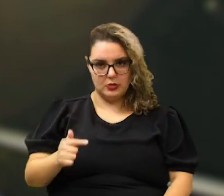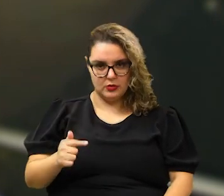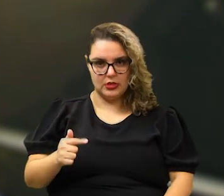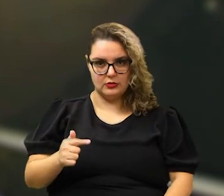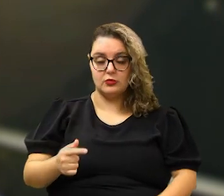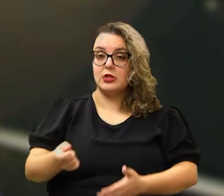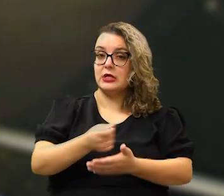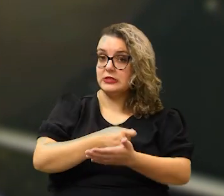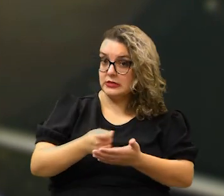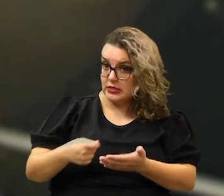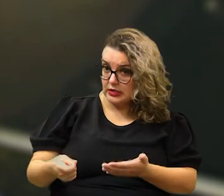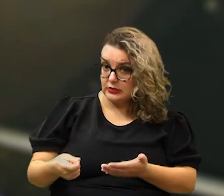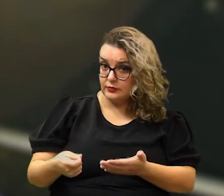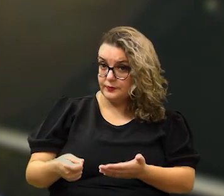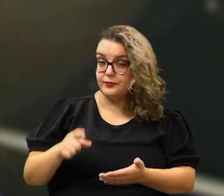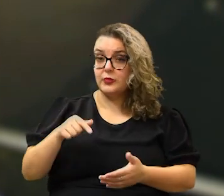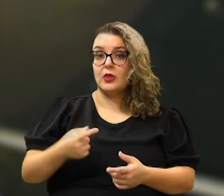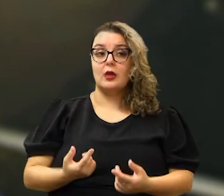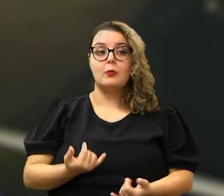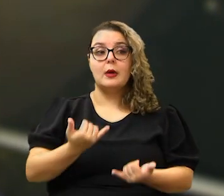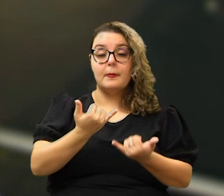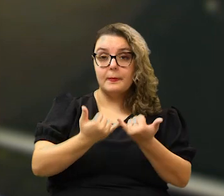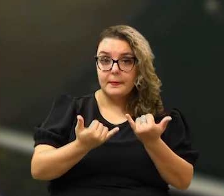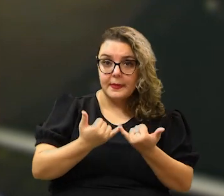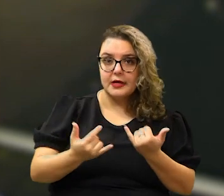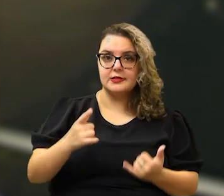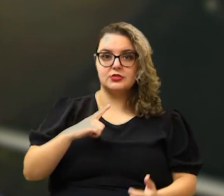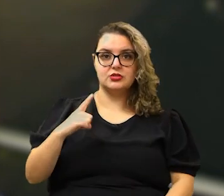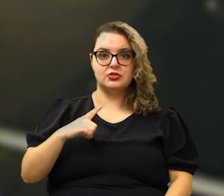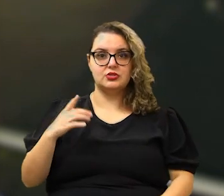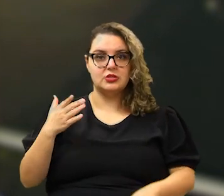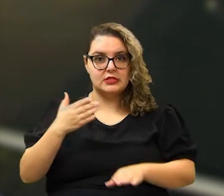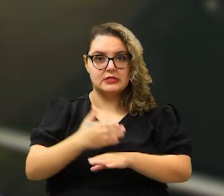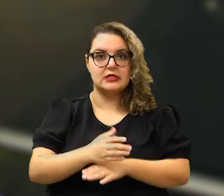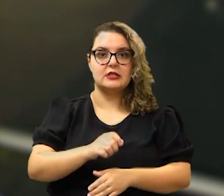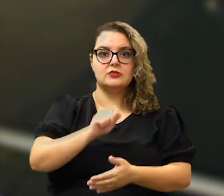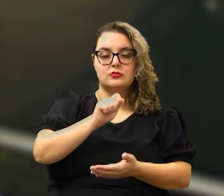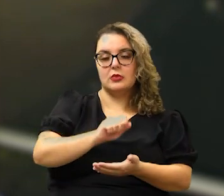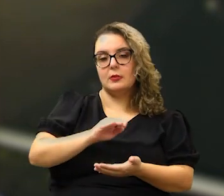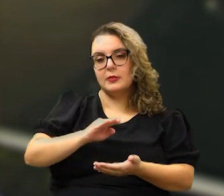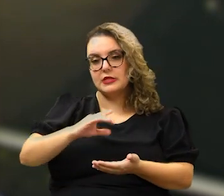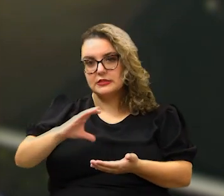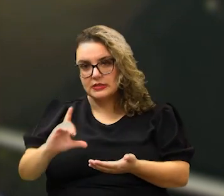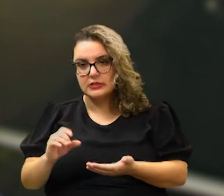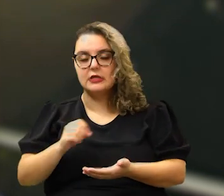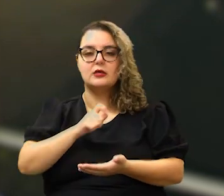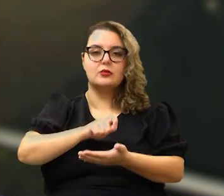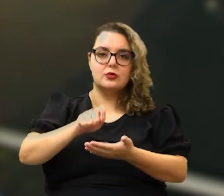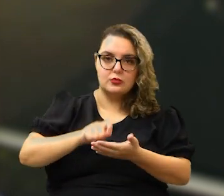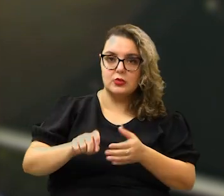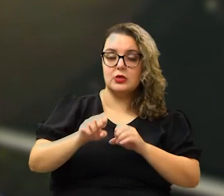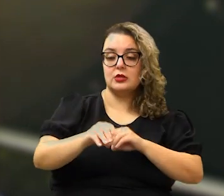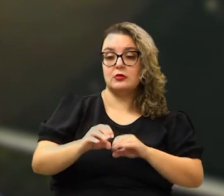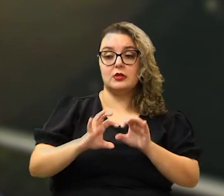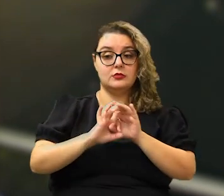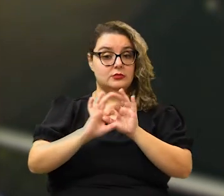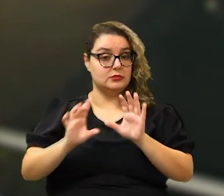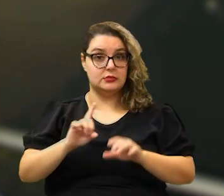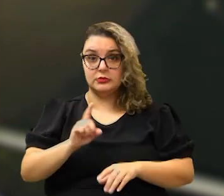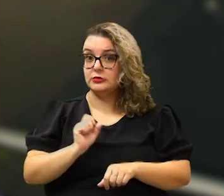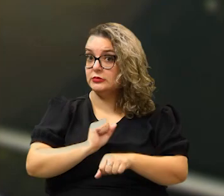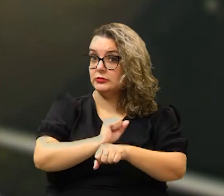que assinaram. É uma parcela que tinha acesso à alfabetização, educação, que eram livres, que não